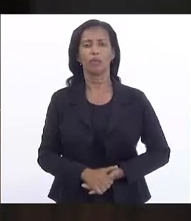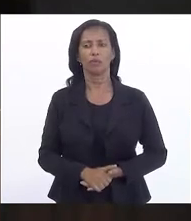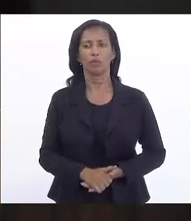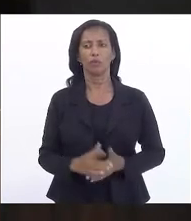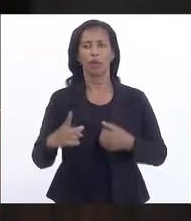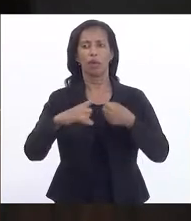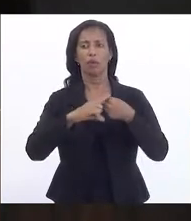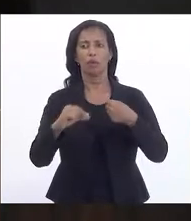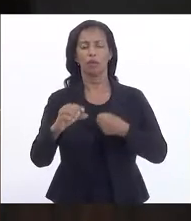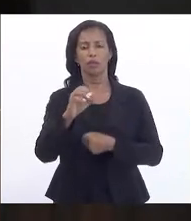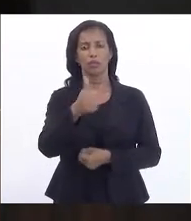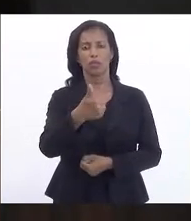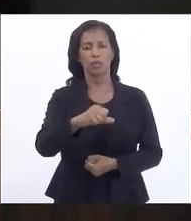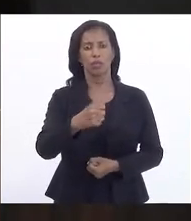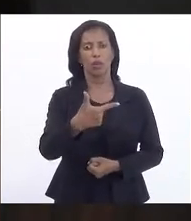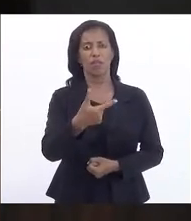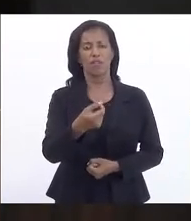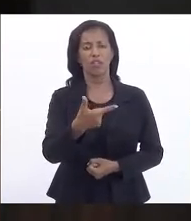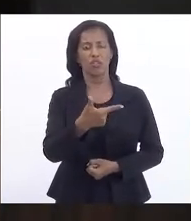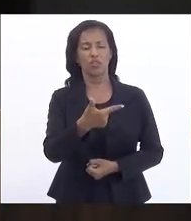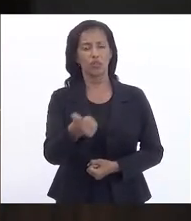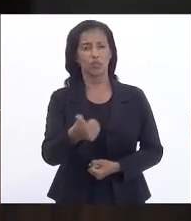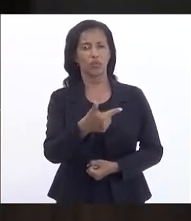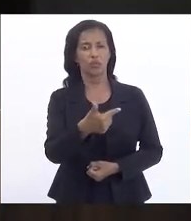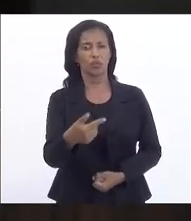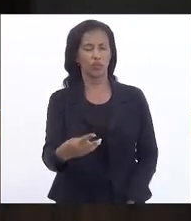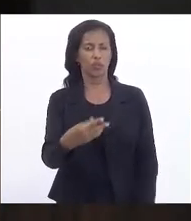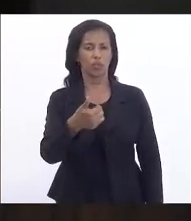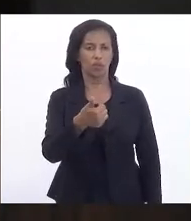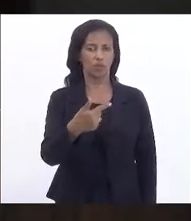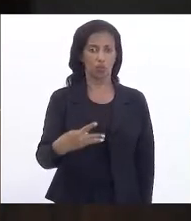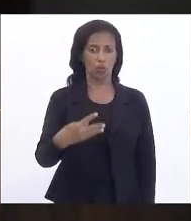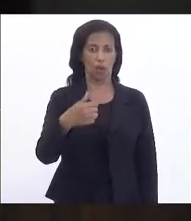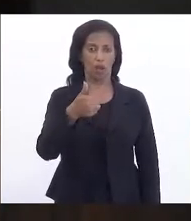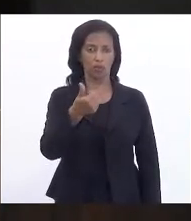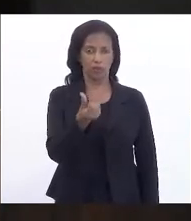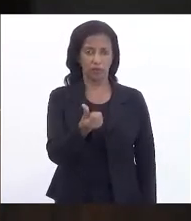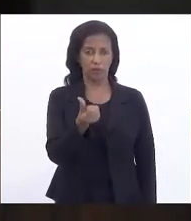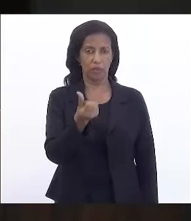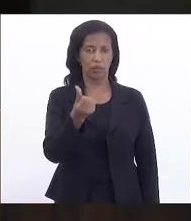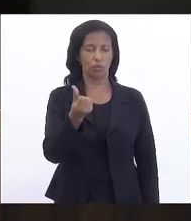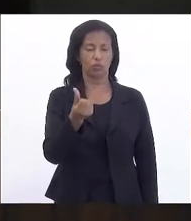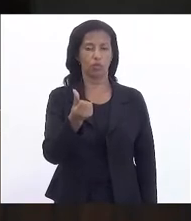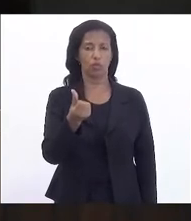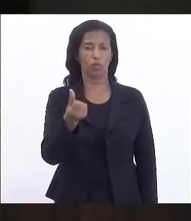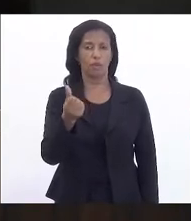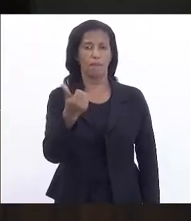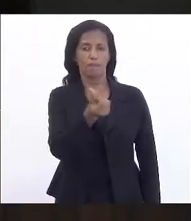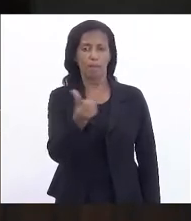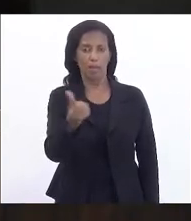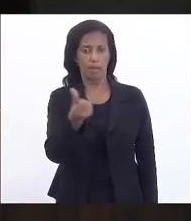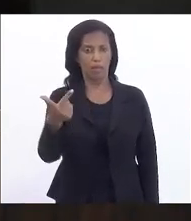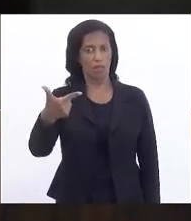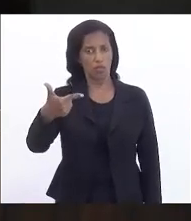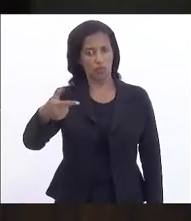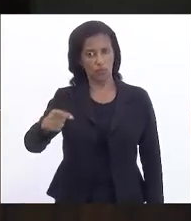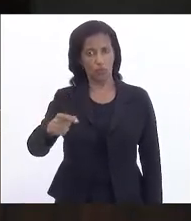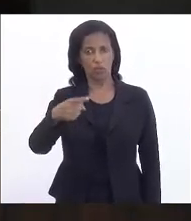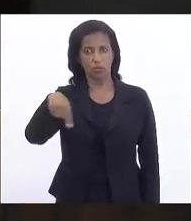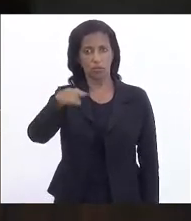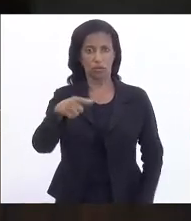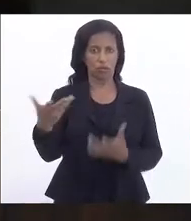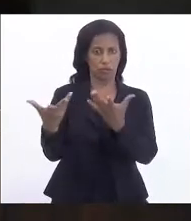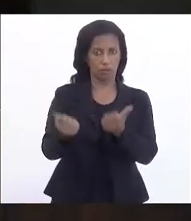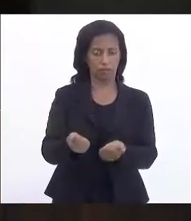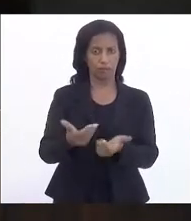artigo 19, 20, 21, 23, 24, 25 e 26 do projeto de lei 3166 de 20 senhores que aprovam